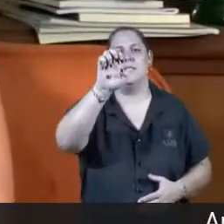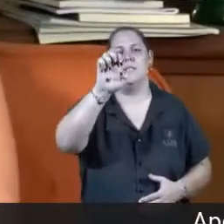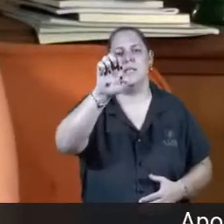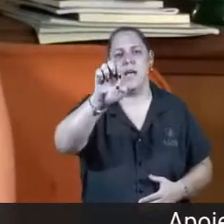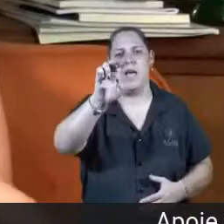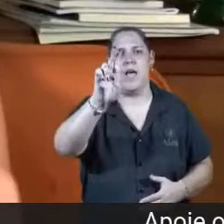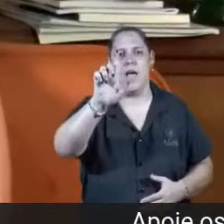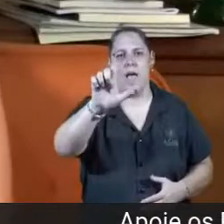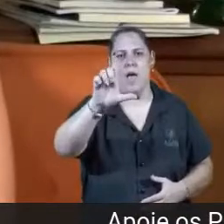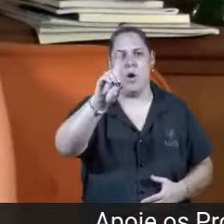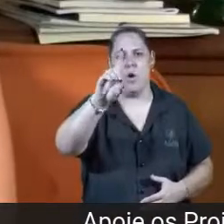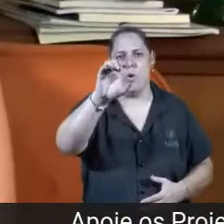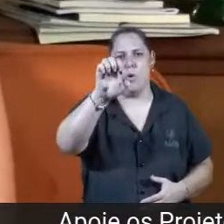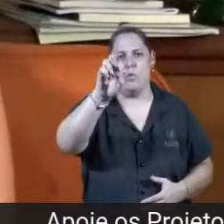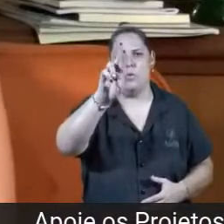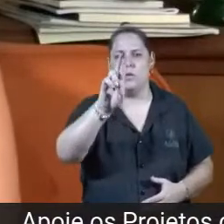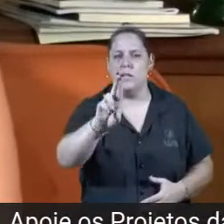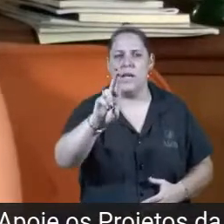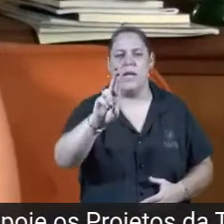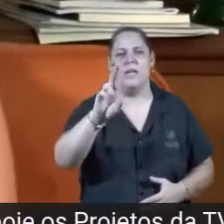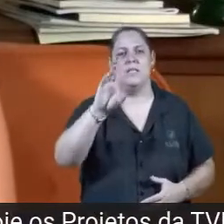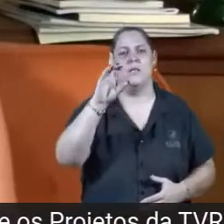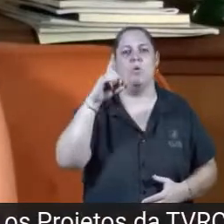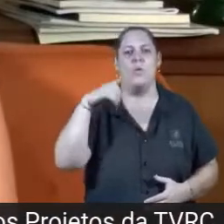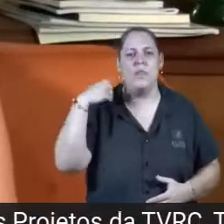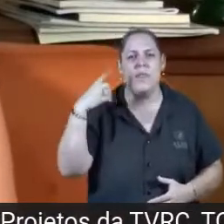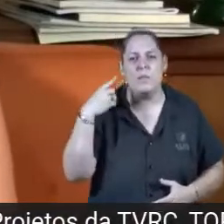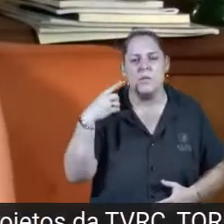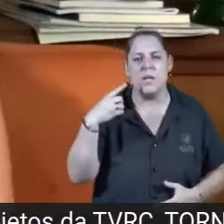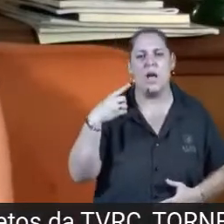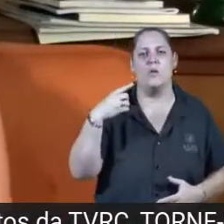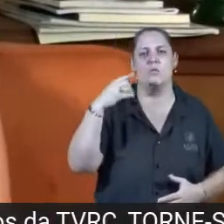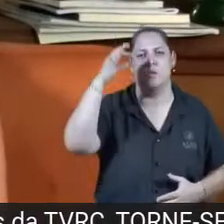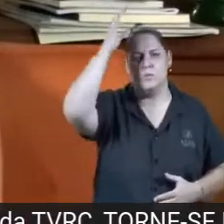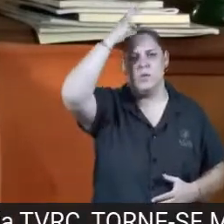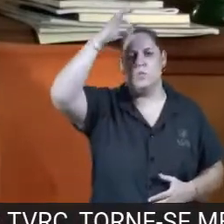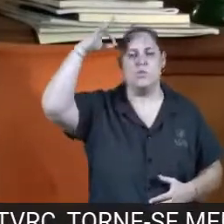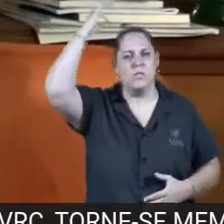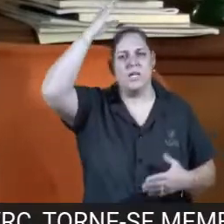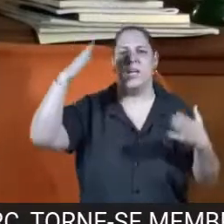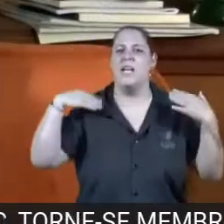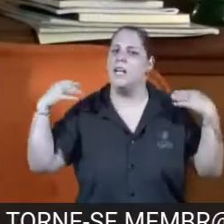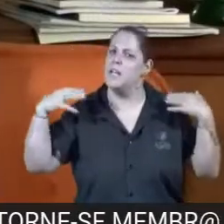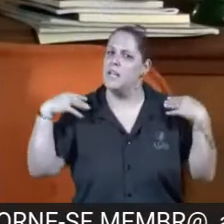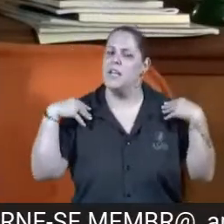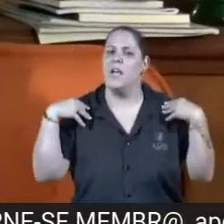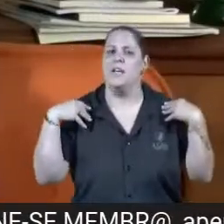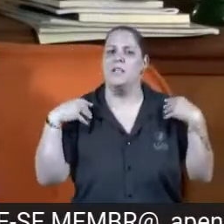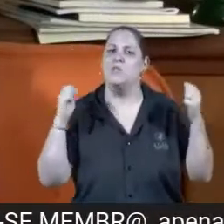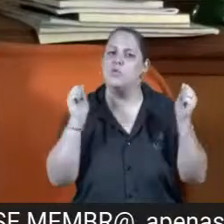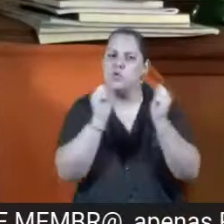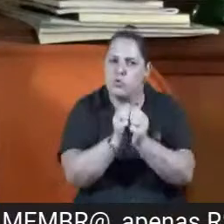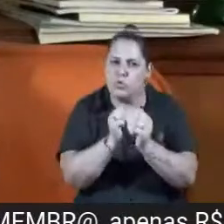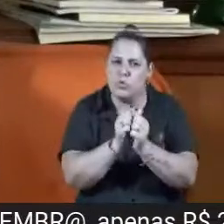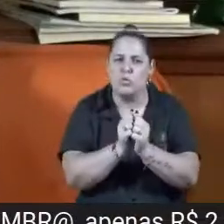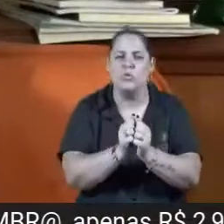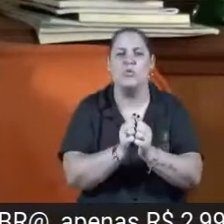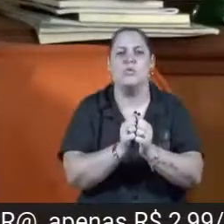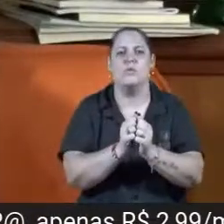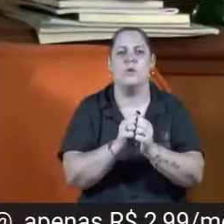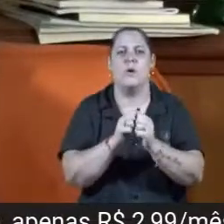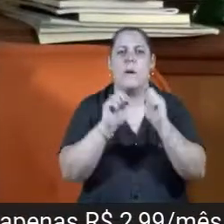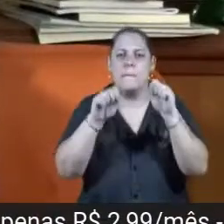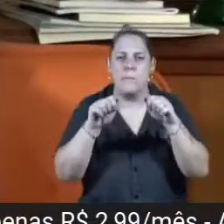Lopes, que são deputados do Espírito Santo. É uma alegria estar com vocês aqui, e estamos juntos, contem comigo, estamos juntos nessa